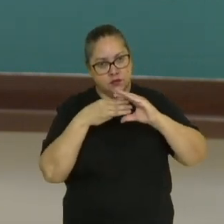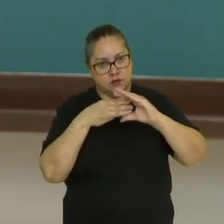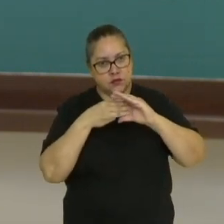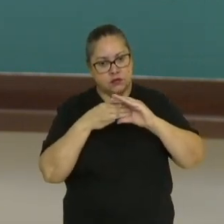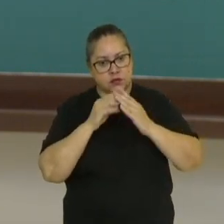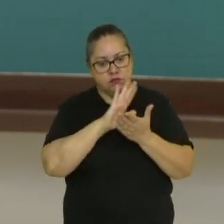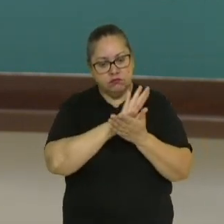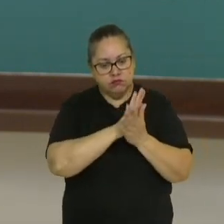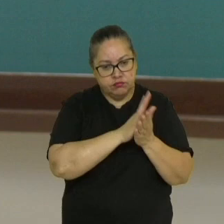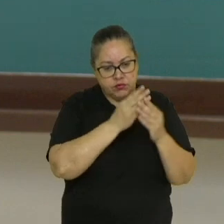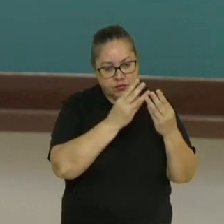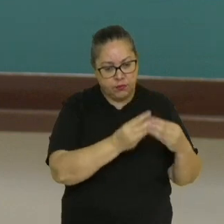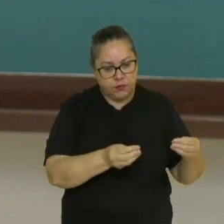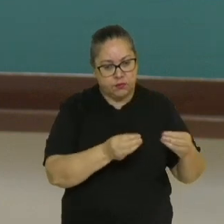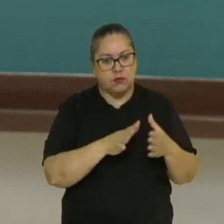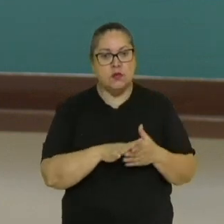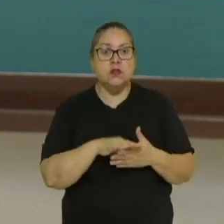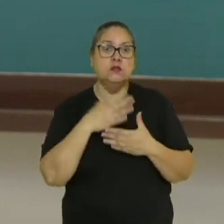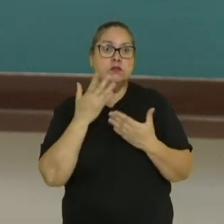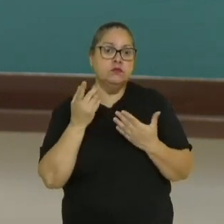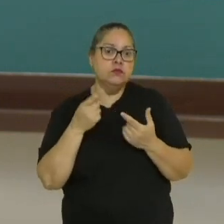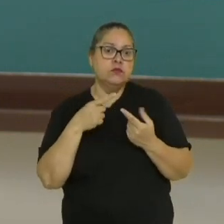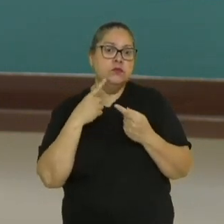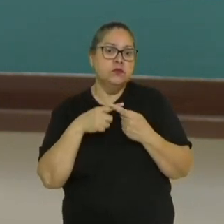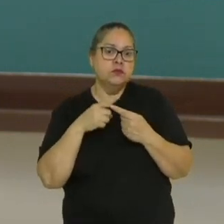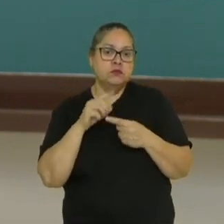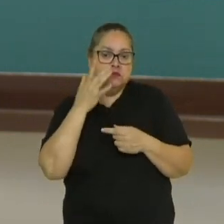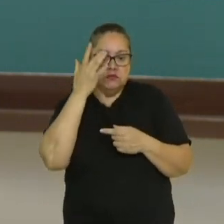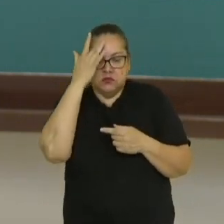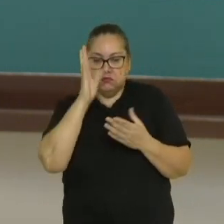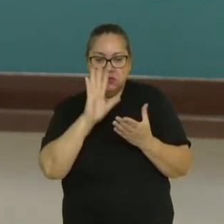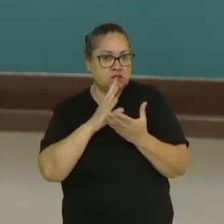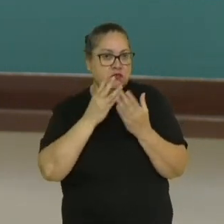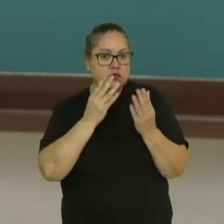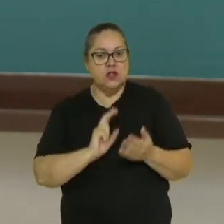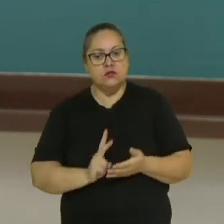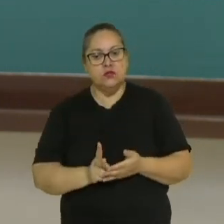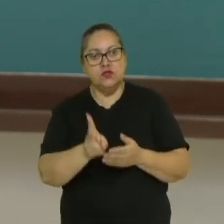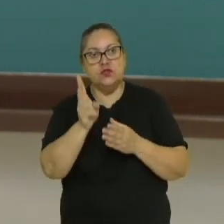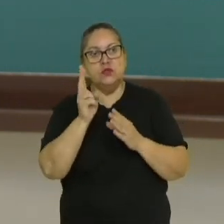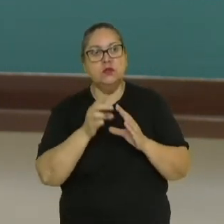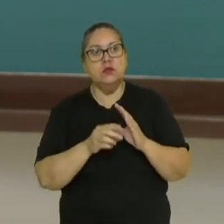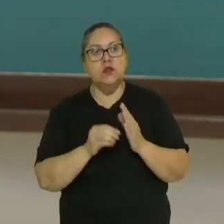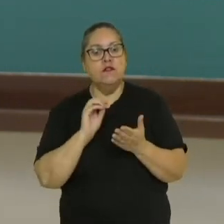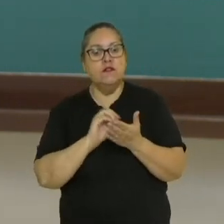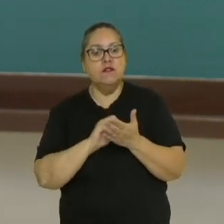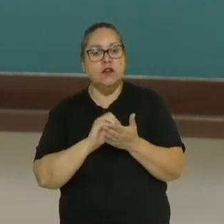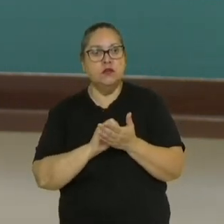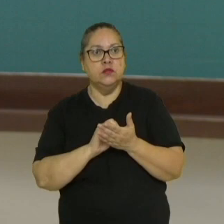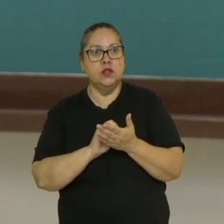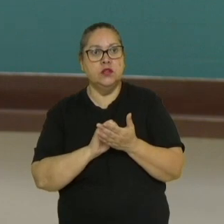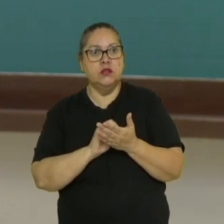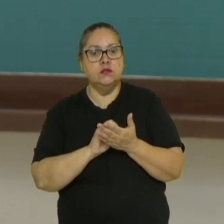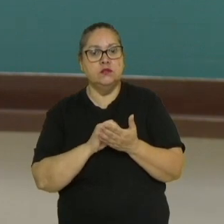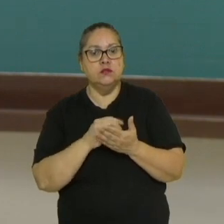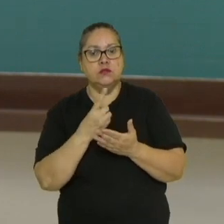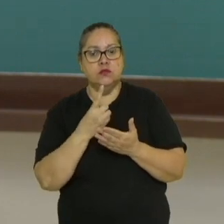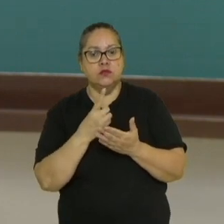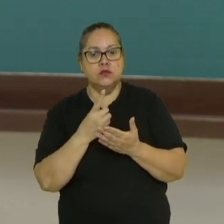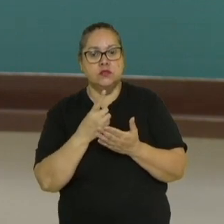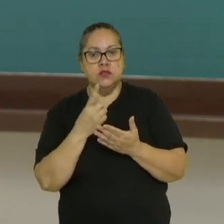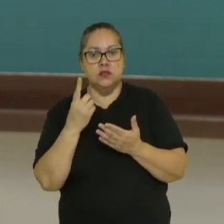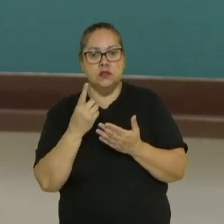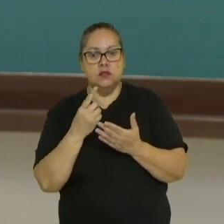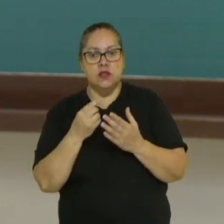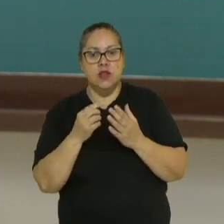ser desmanchadas e por algum motivo elas não são desmanchadas. Então, a ausência de apoptose. Então, uma coisa que a